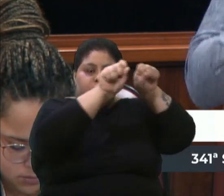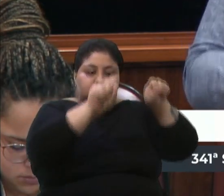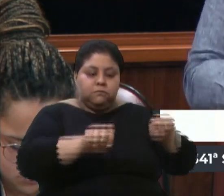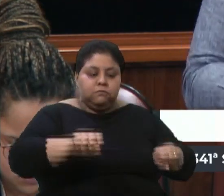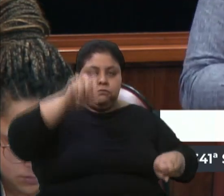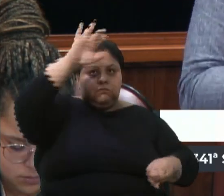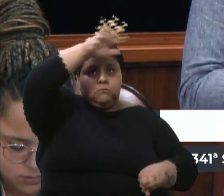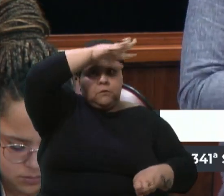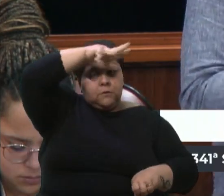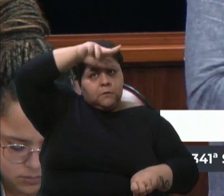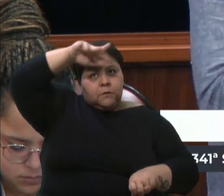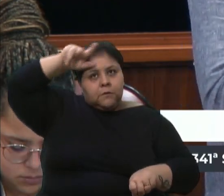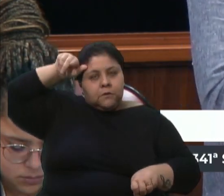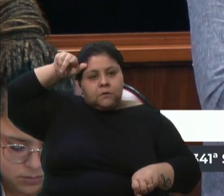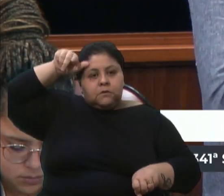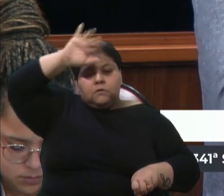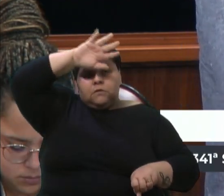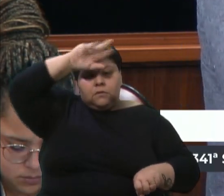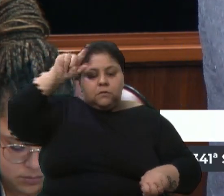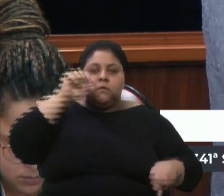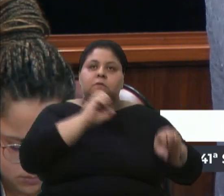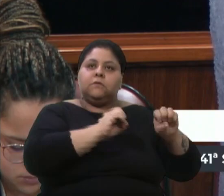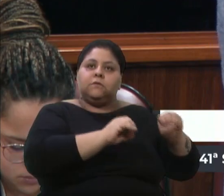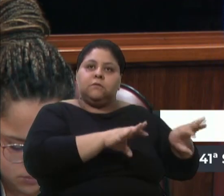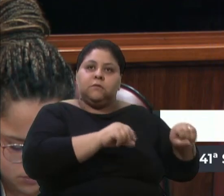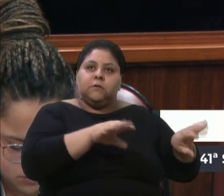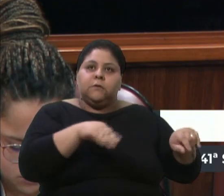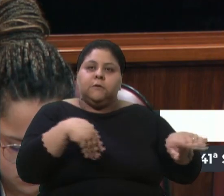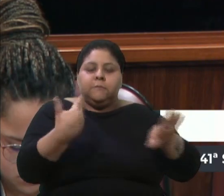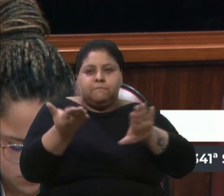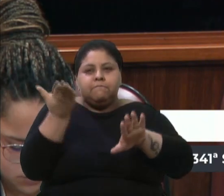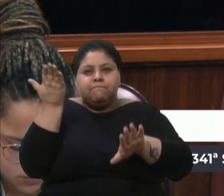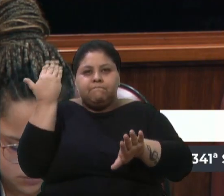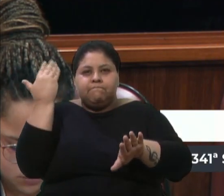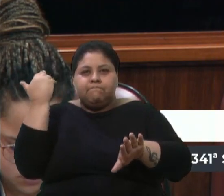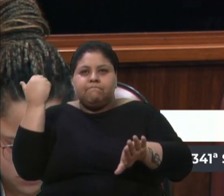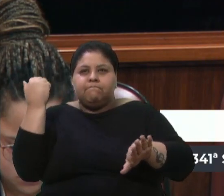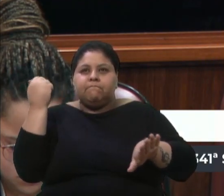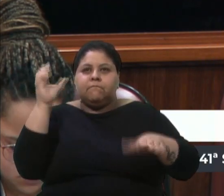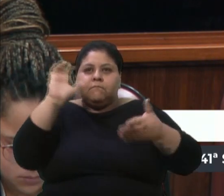municipal de ensino, no passado, o Conselho Municipal de Educação